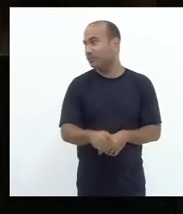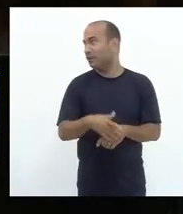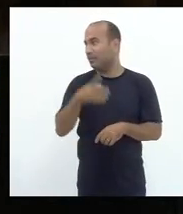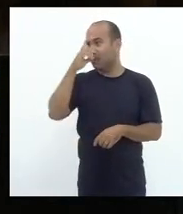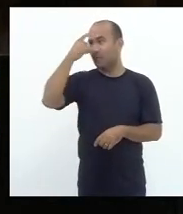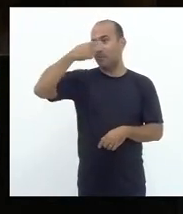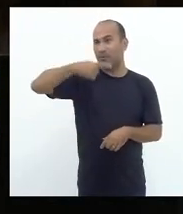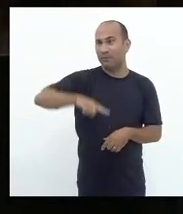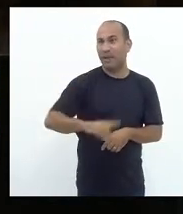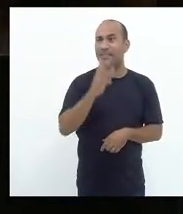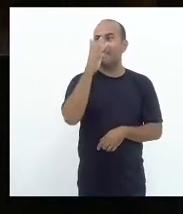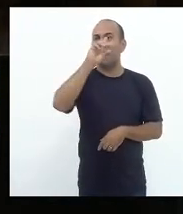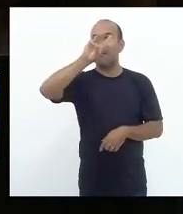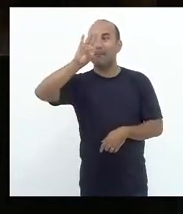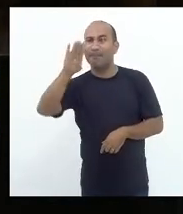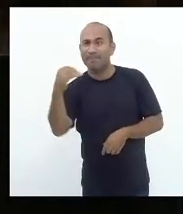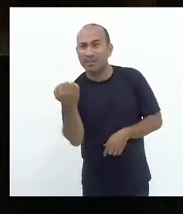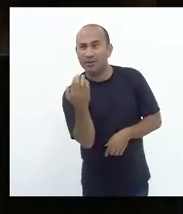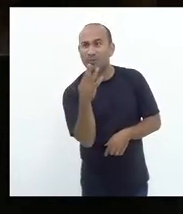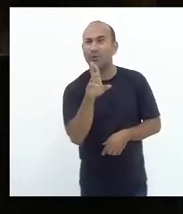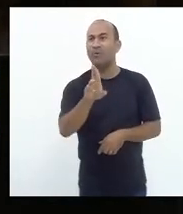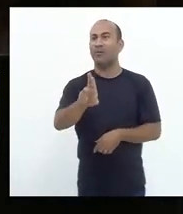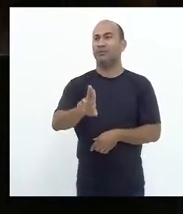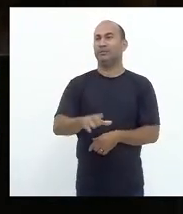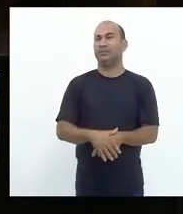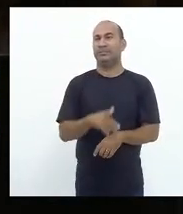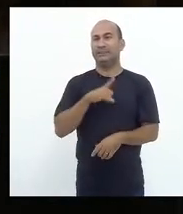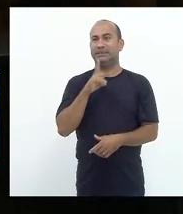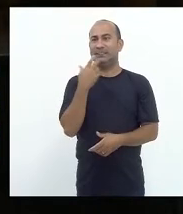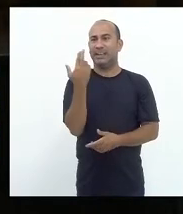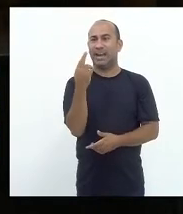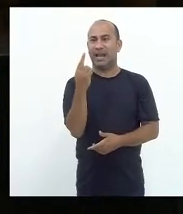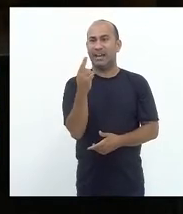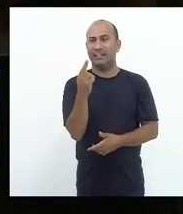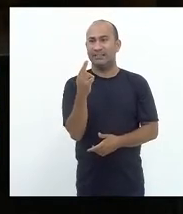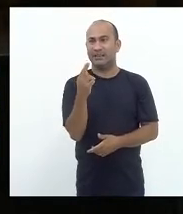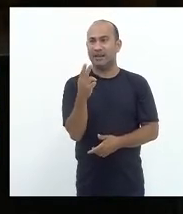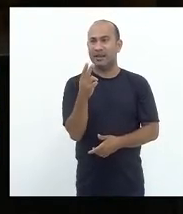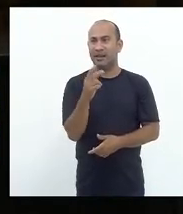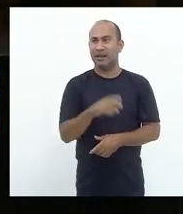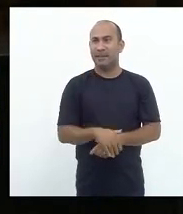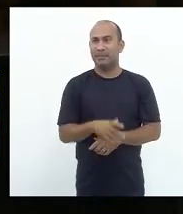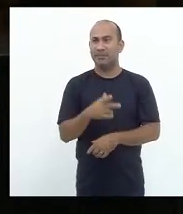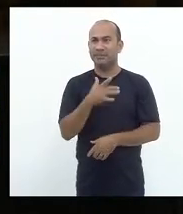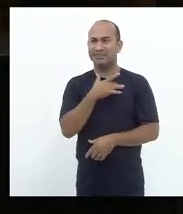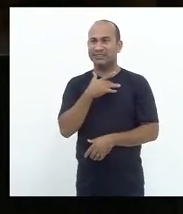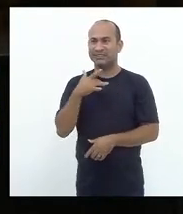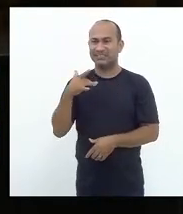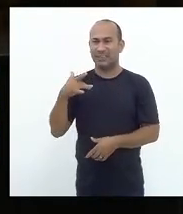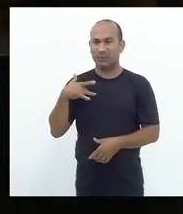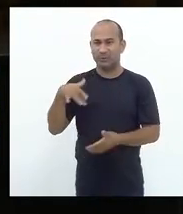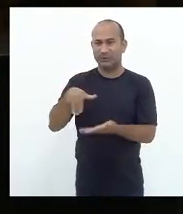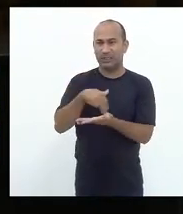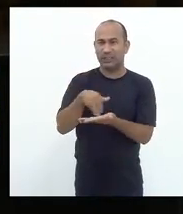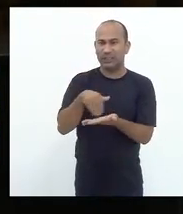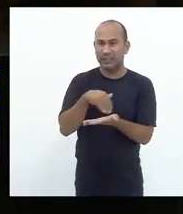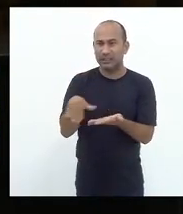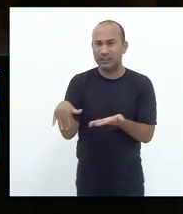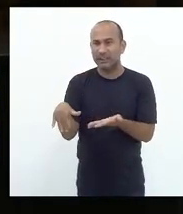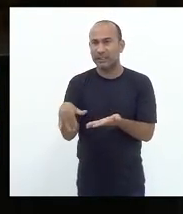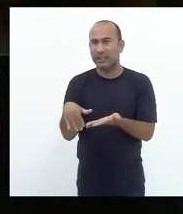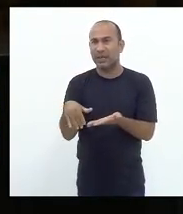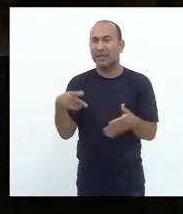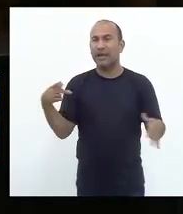de fundo a fundo, 3 bilhões de reais do Ministério da Saúde para a Secretaria de Saúde do Estado,